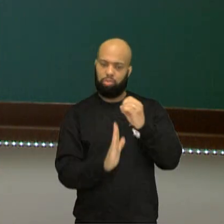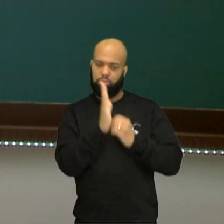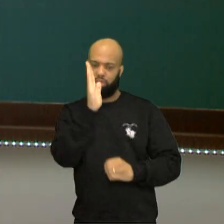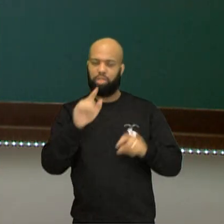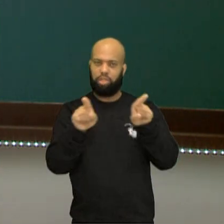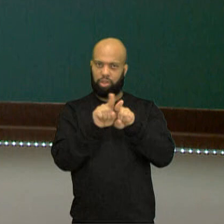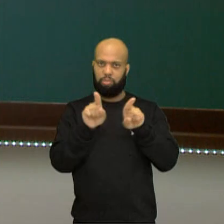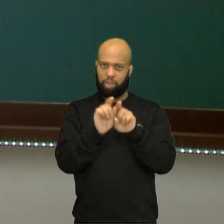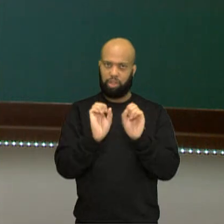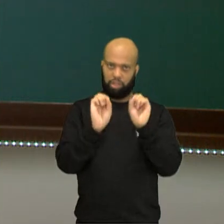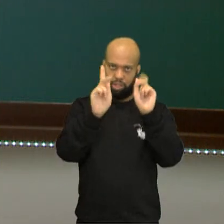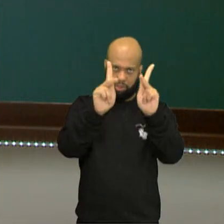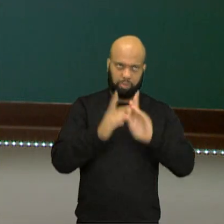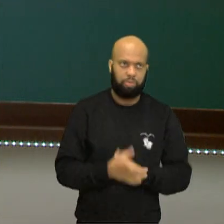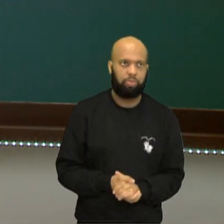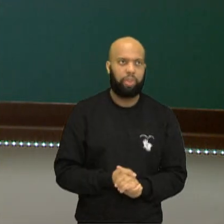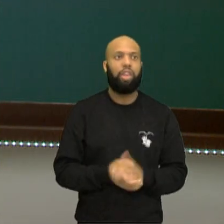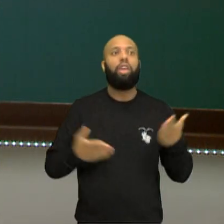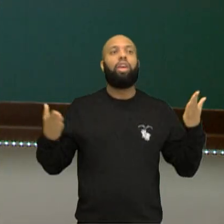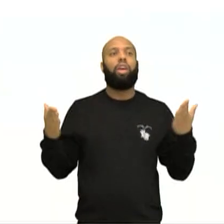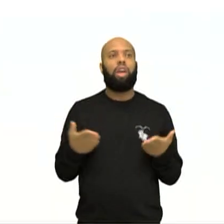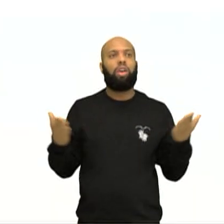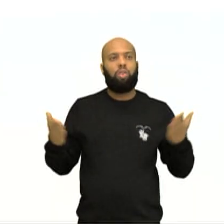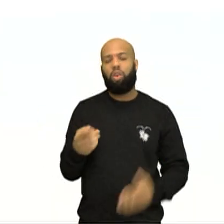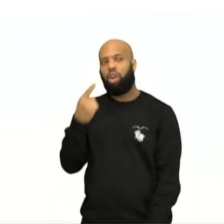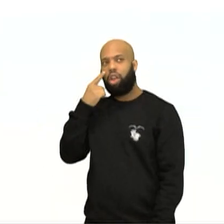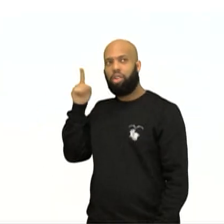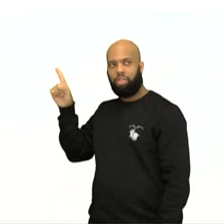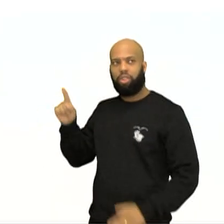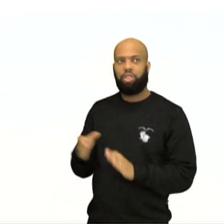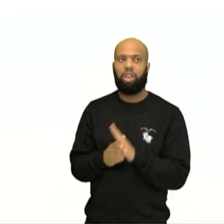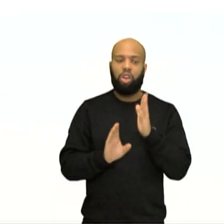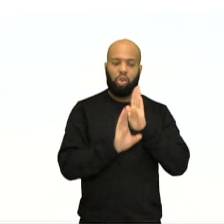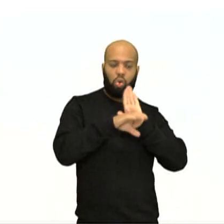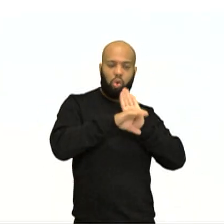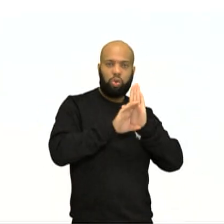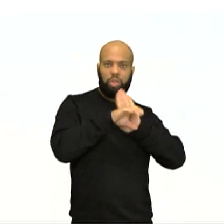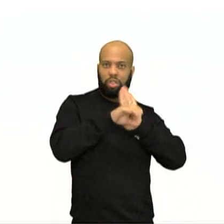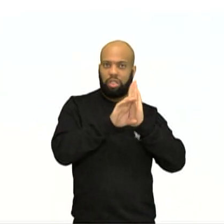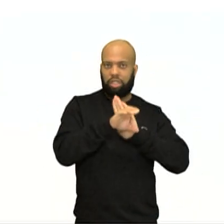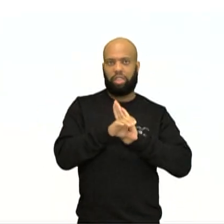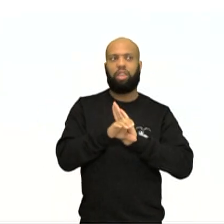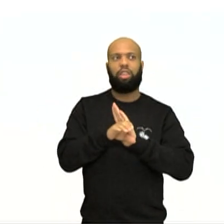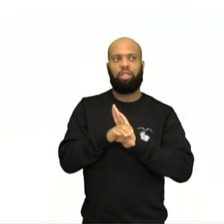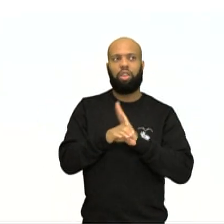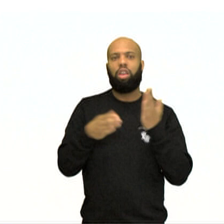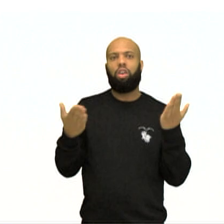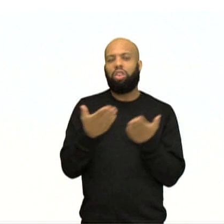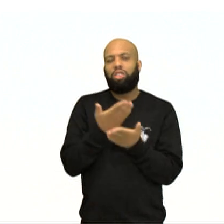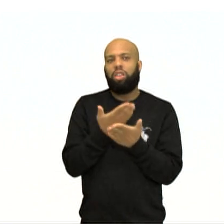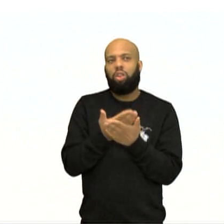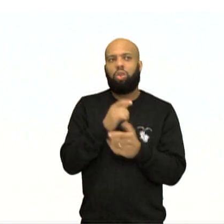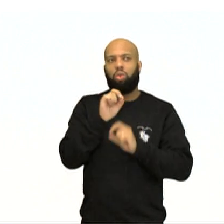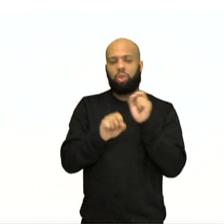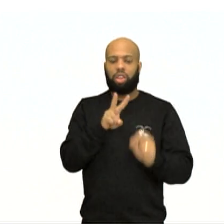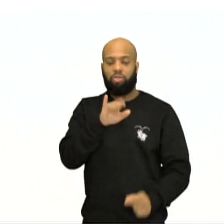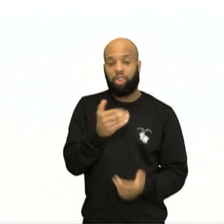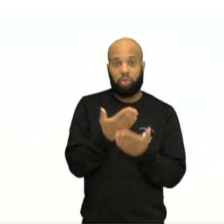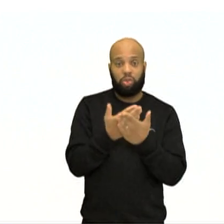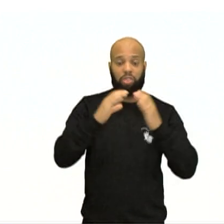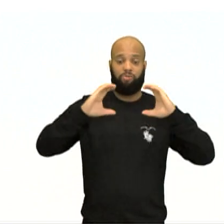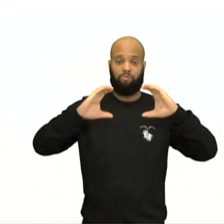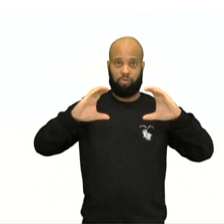triângulo retângulo, tá bom? Então, nós temos a definição, como essa aula a previsão é que a gente veja a